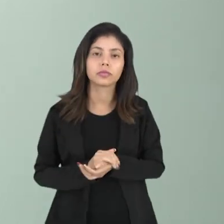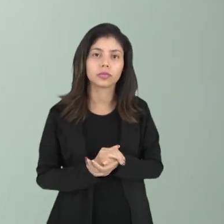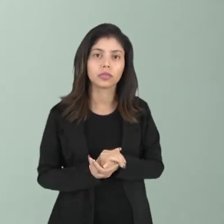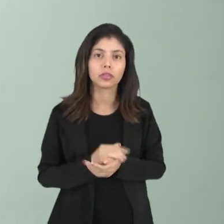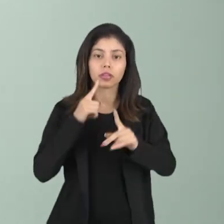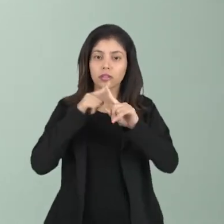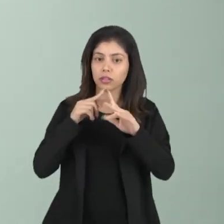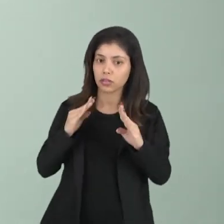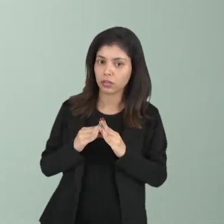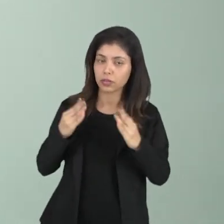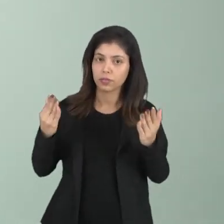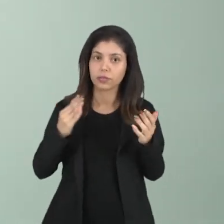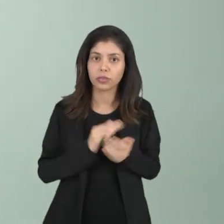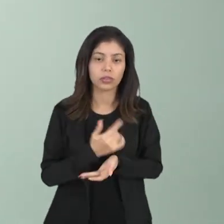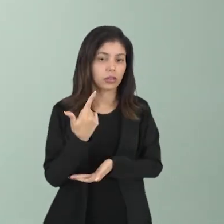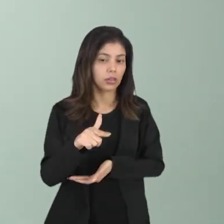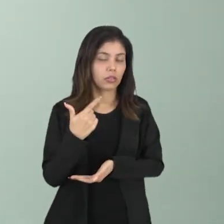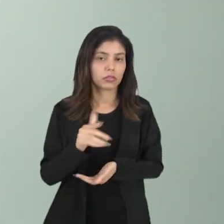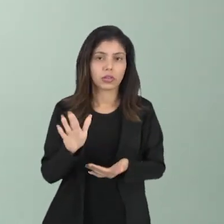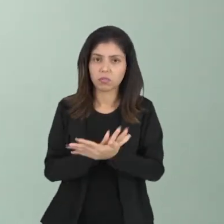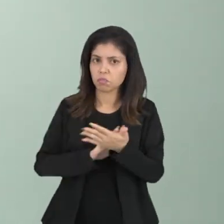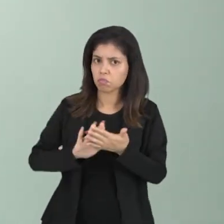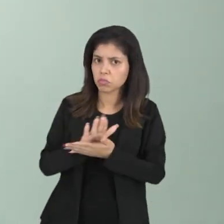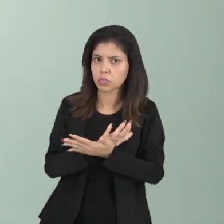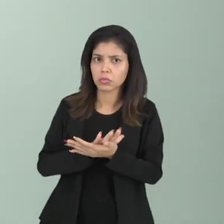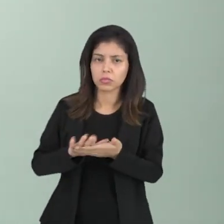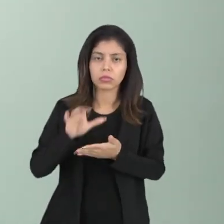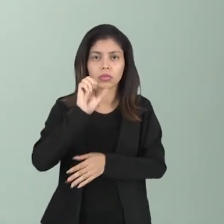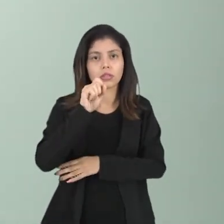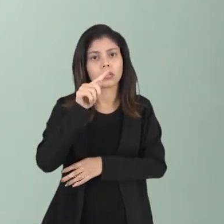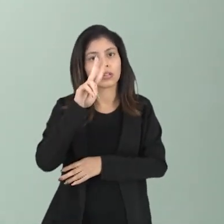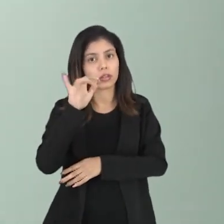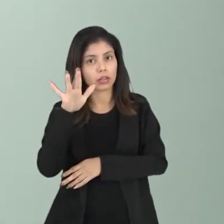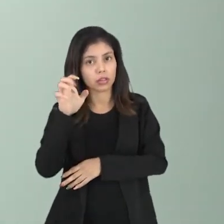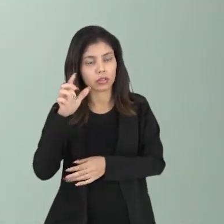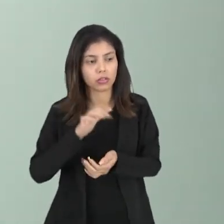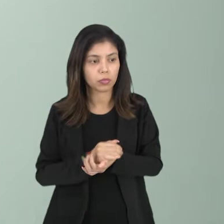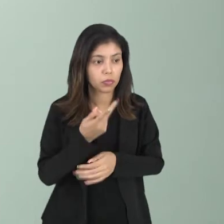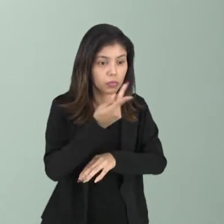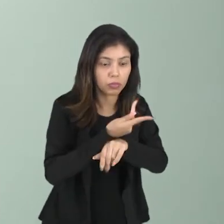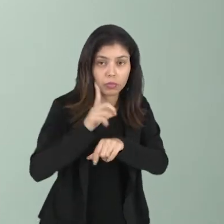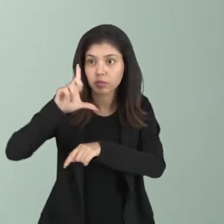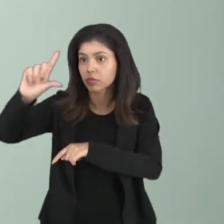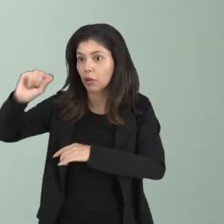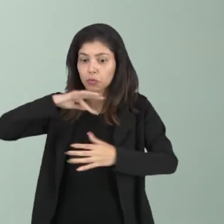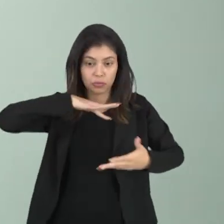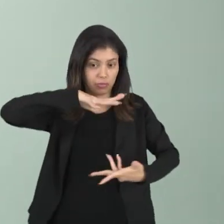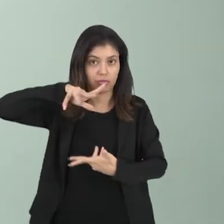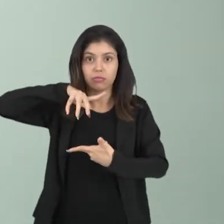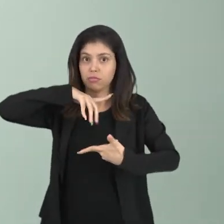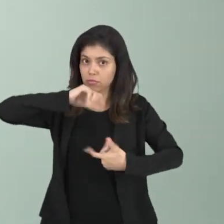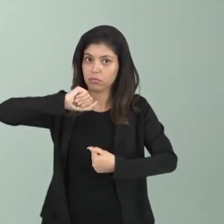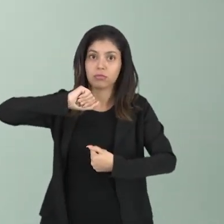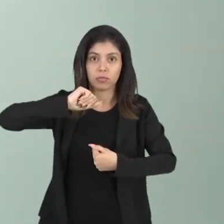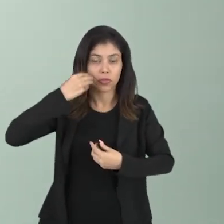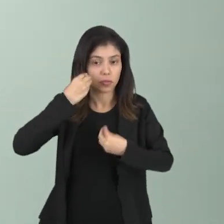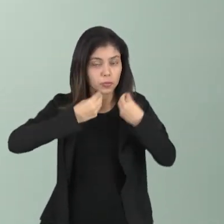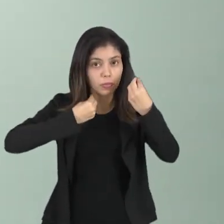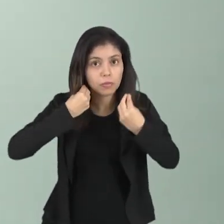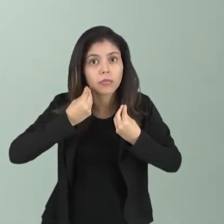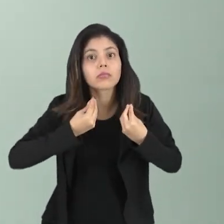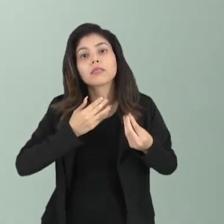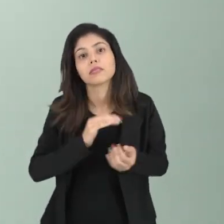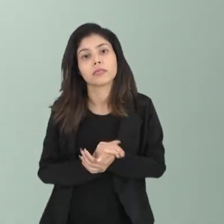da igreja e ele não tinha tipo nenhum satélite para sair do planeta, nenhum tipo de experimento para dizer